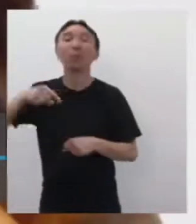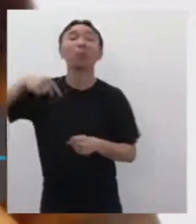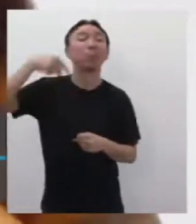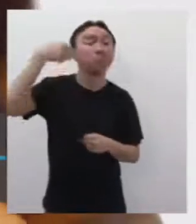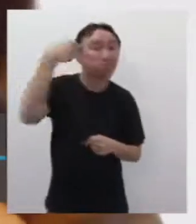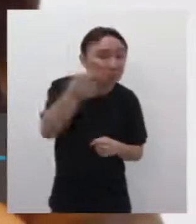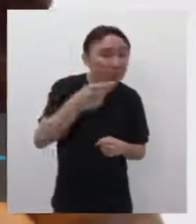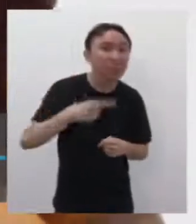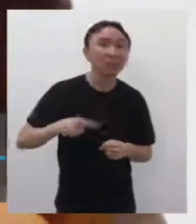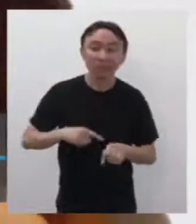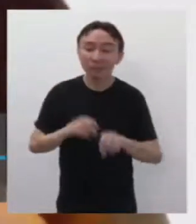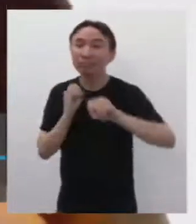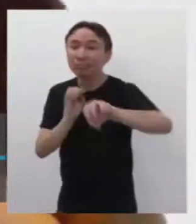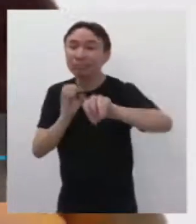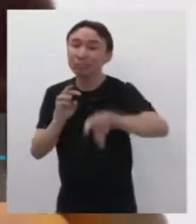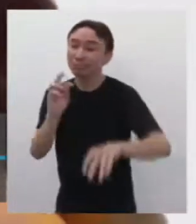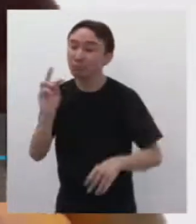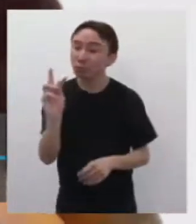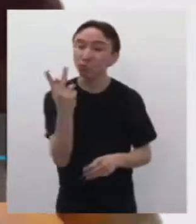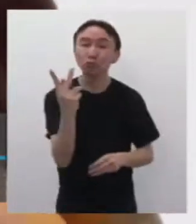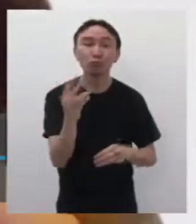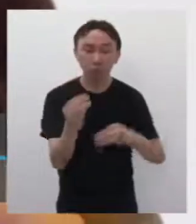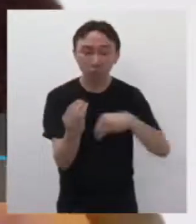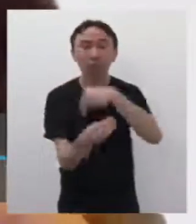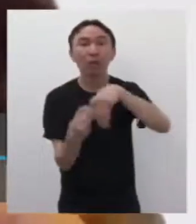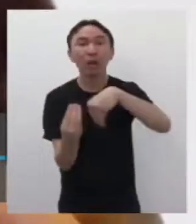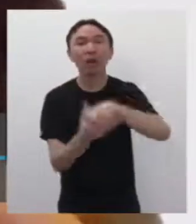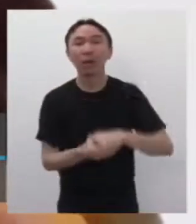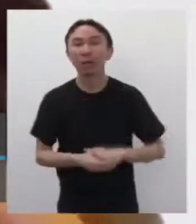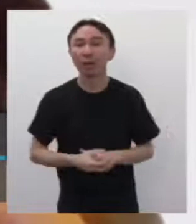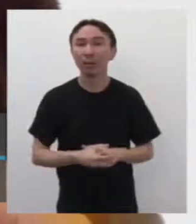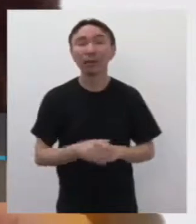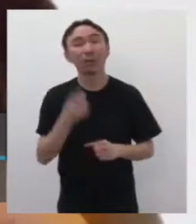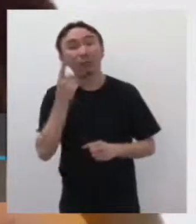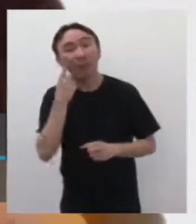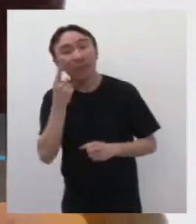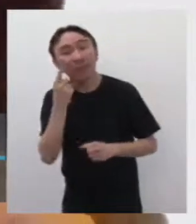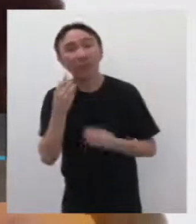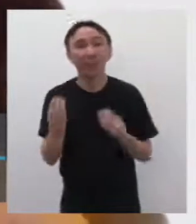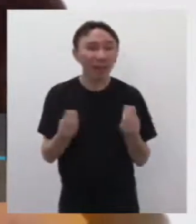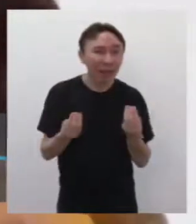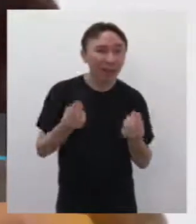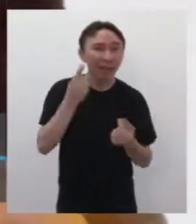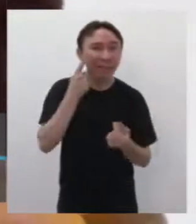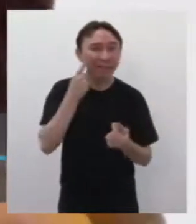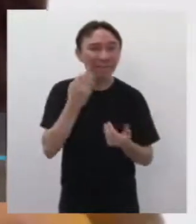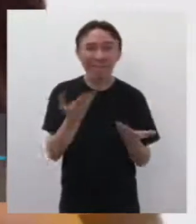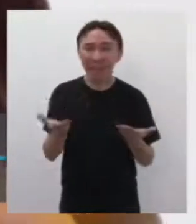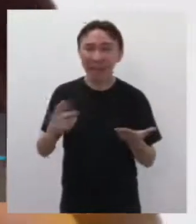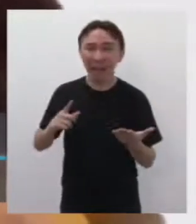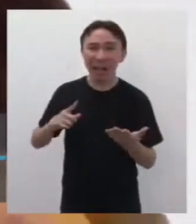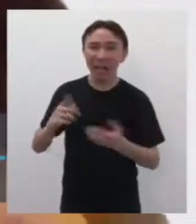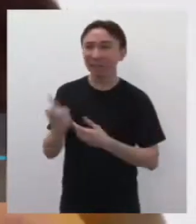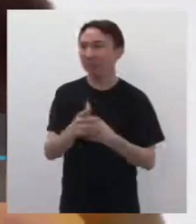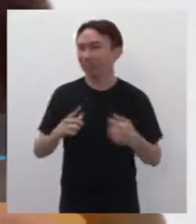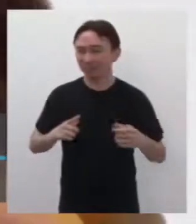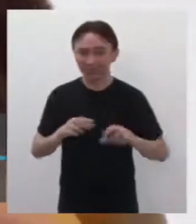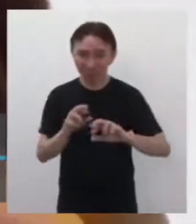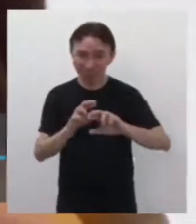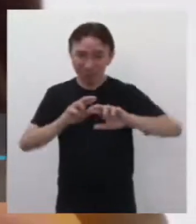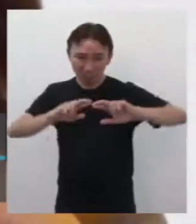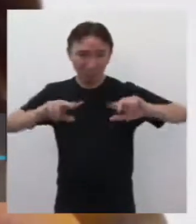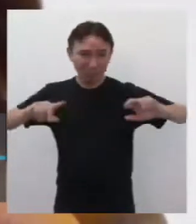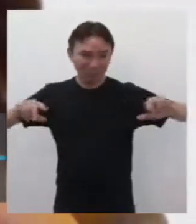alunos reduzidos, a gente tem que pensar no aluno 2 vezes, e tem mesmo, tem que dar aula online, tem que estar